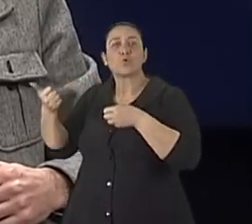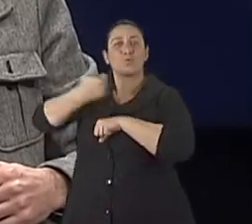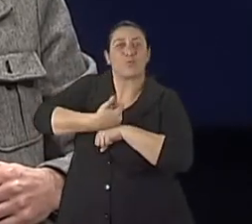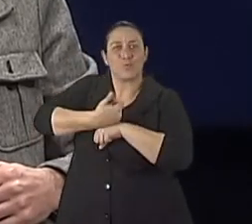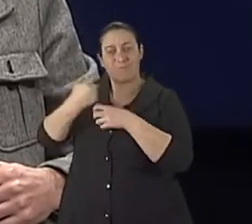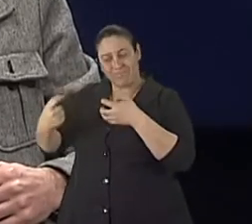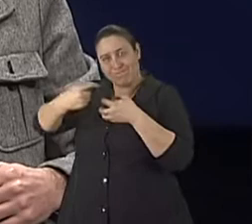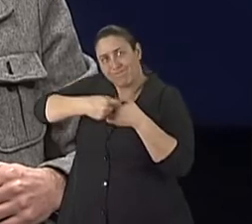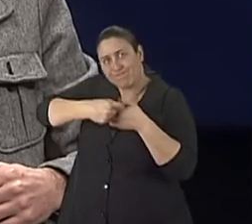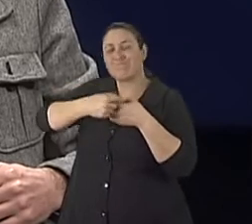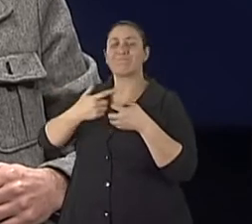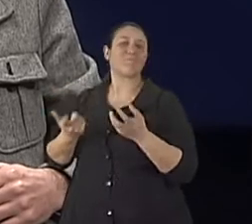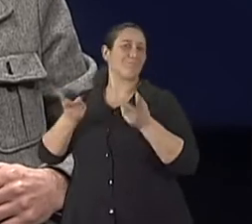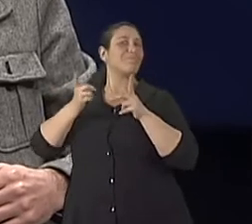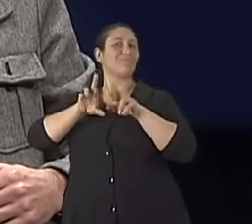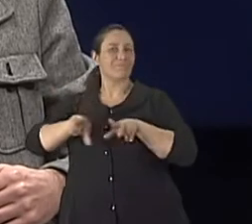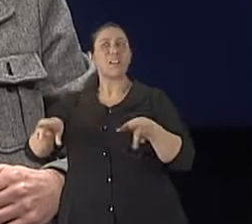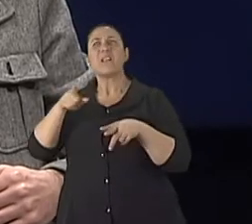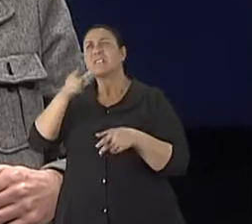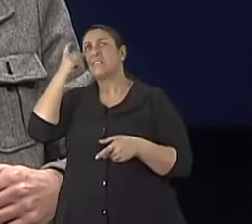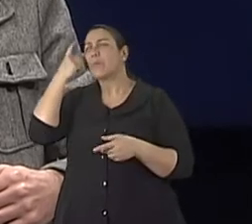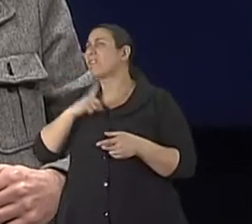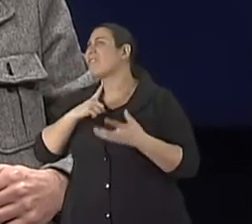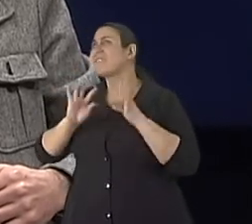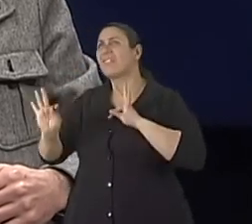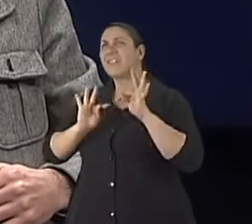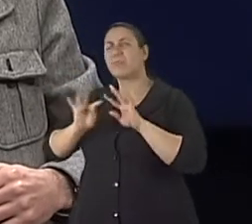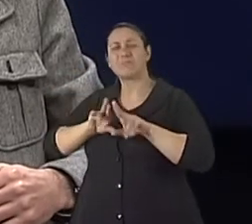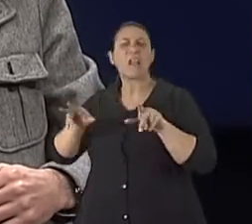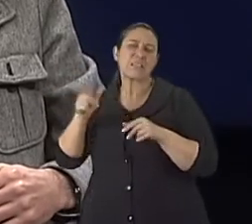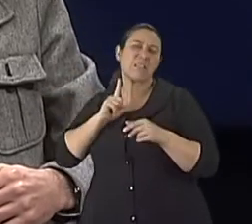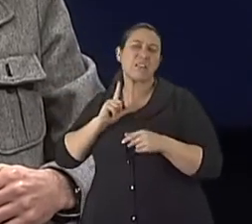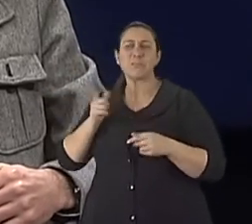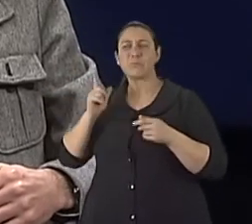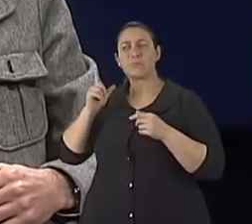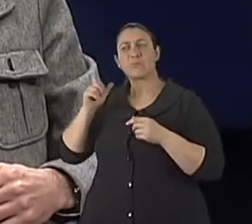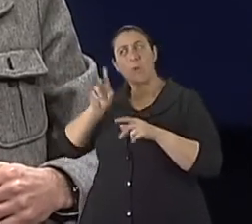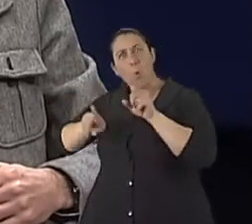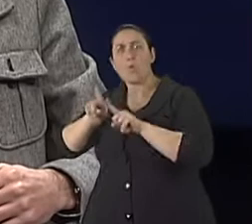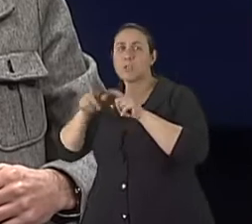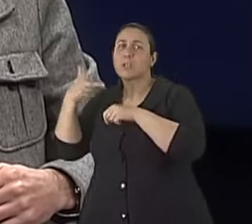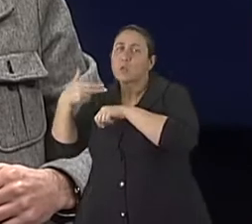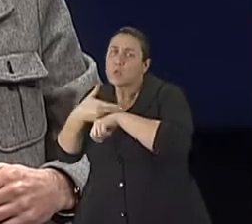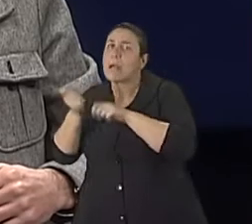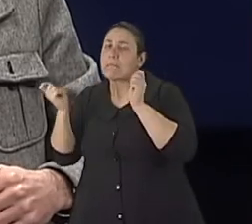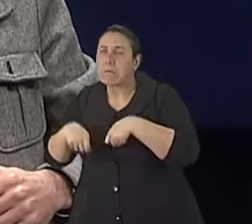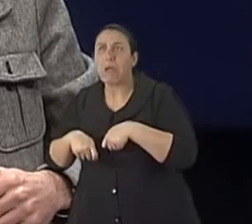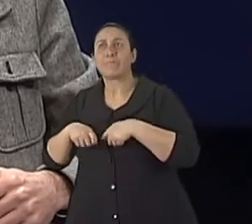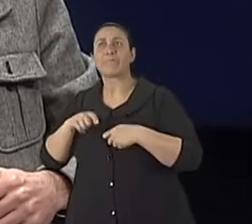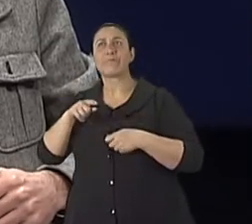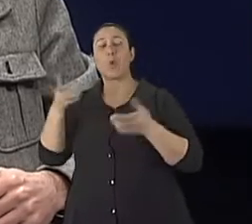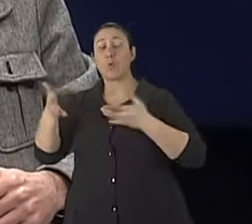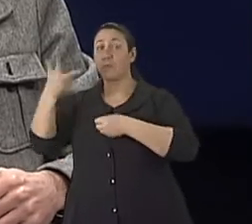falha em todo esse tratamento digamos conservador pode levar então ter o paciente alguns procedimentos cirúrgicos no idoso hoje a gente